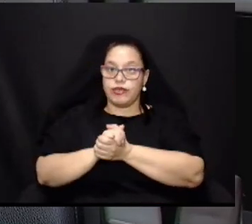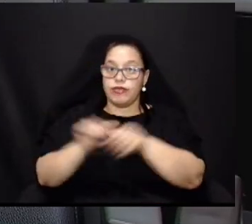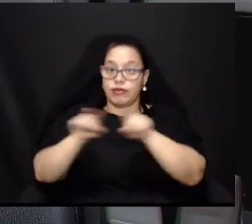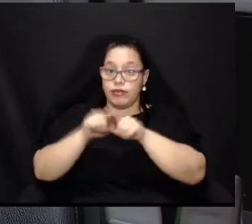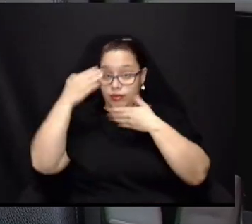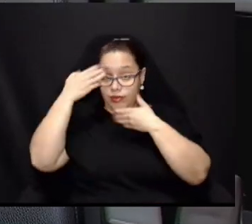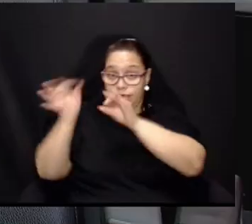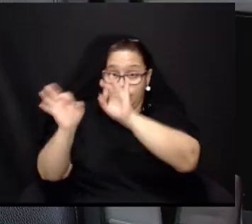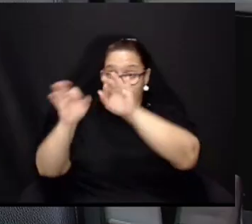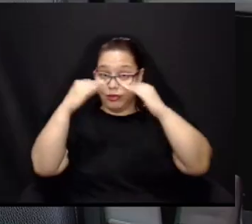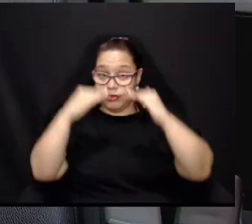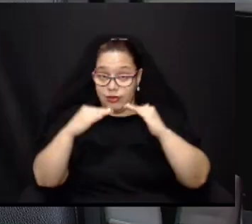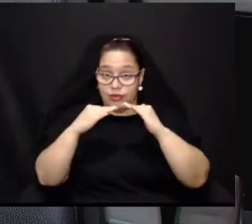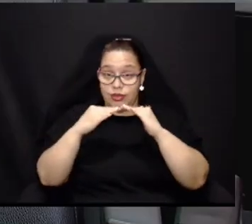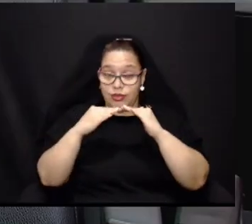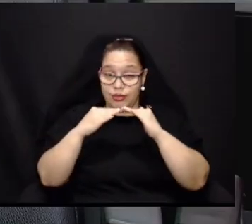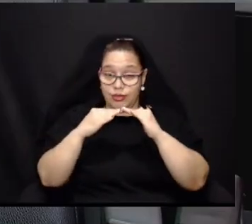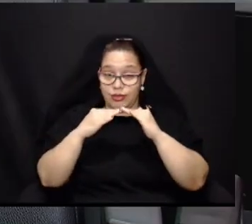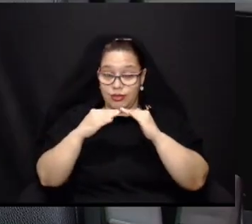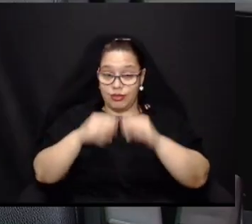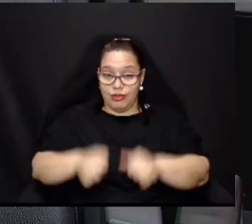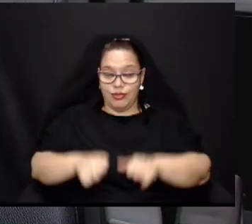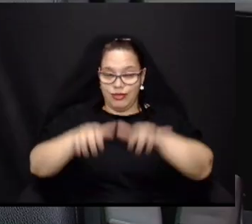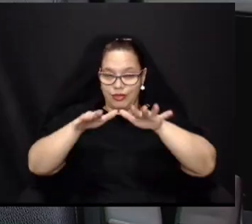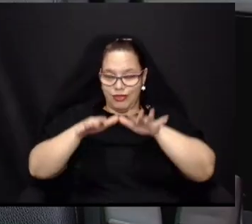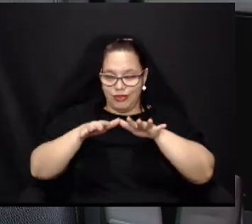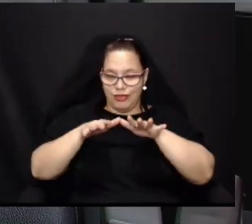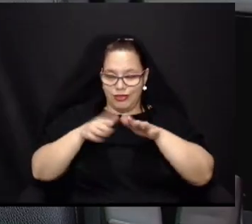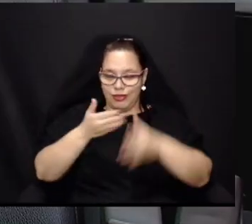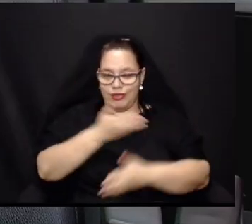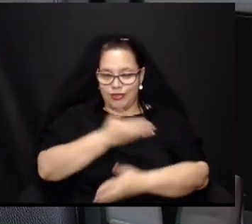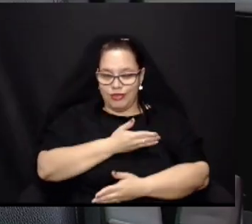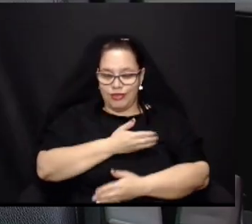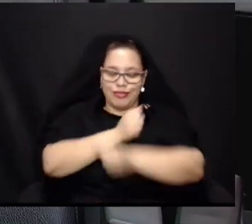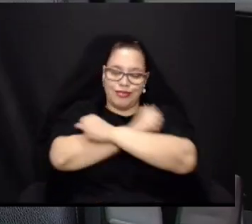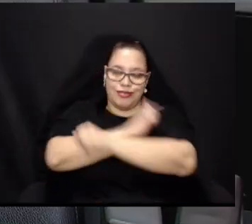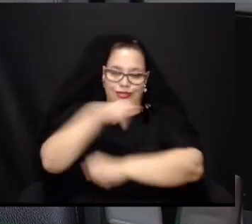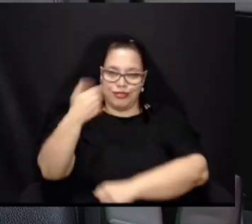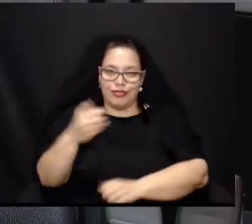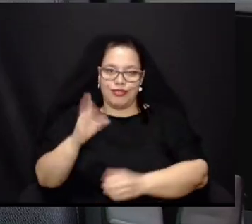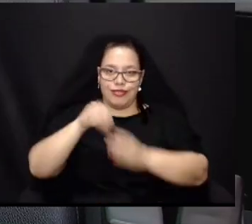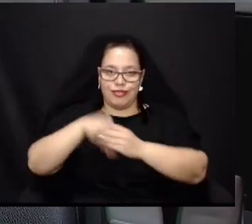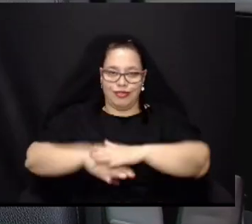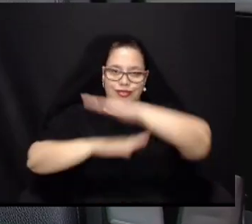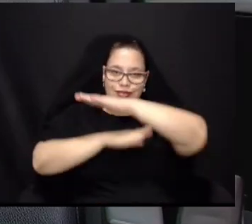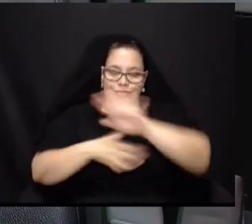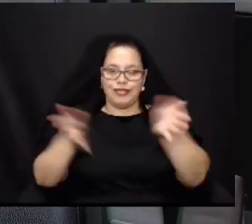casa pela sua audiência e pela sua companhia. Um abraço, até o próximo Por Dentro da Câmara.